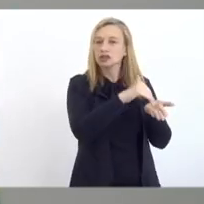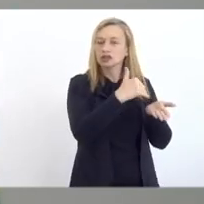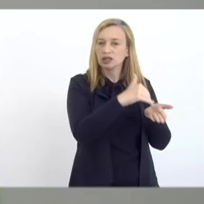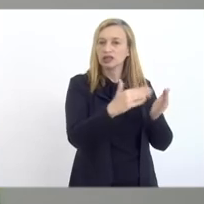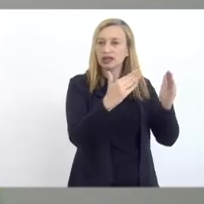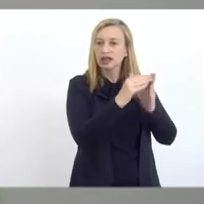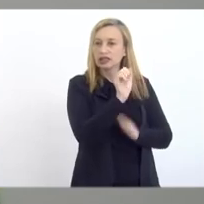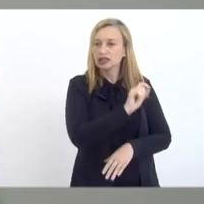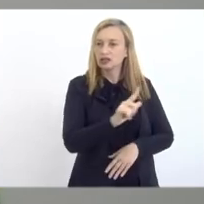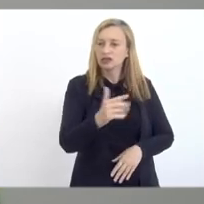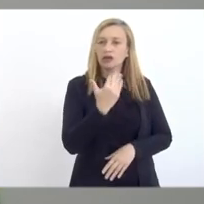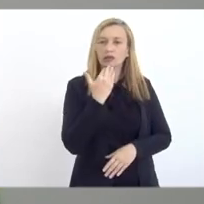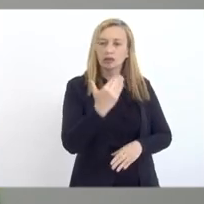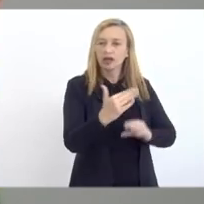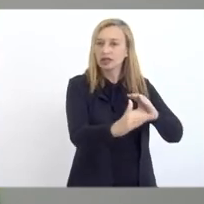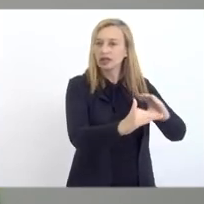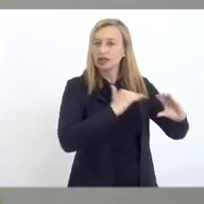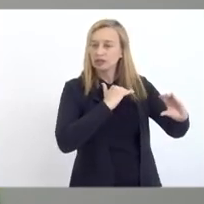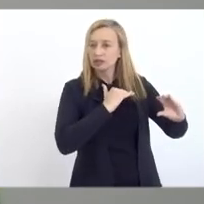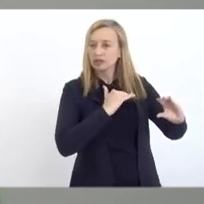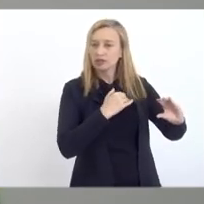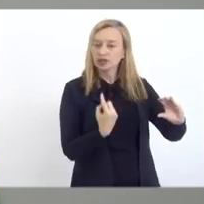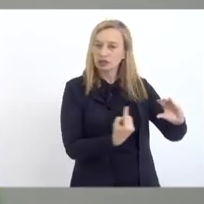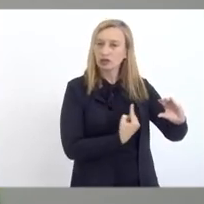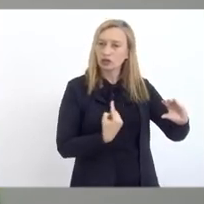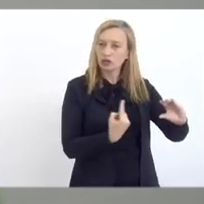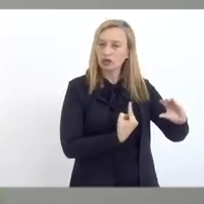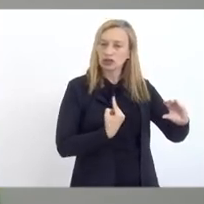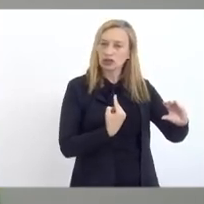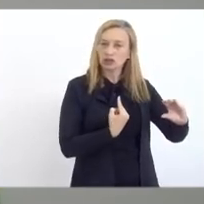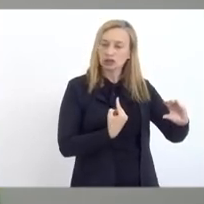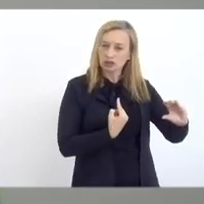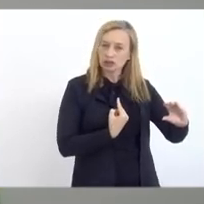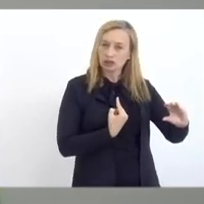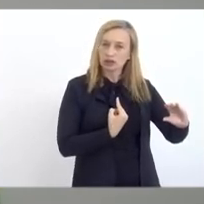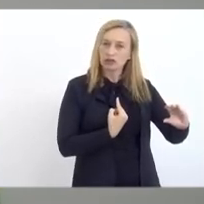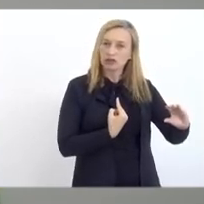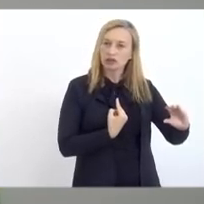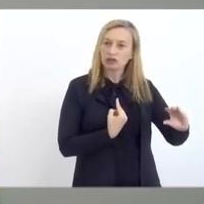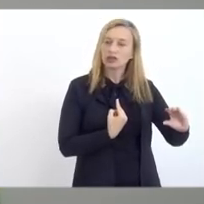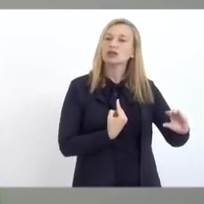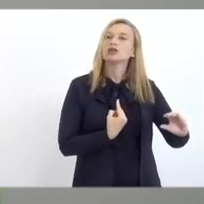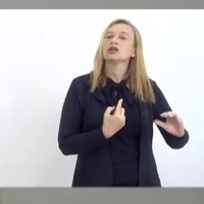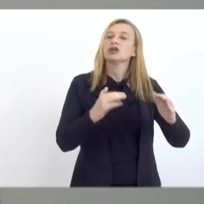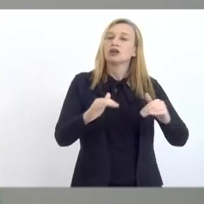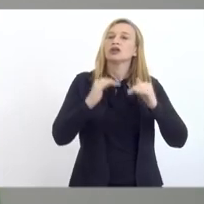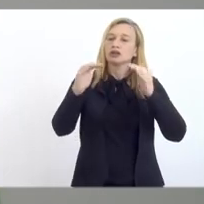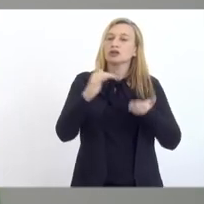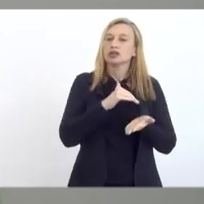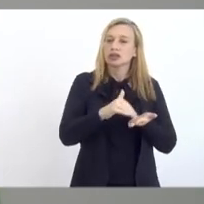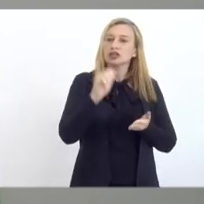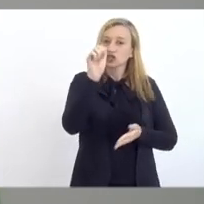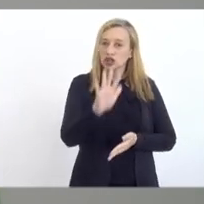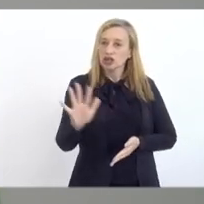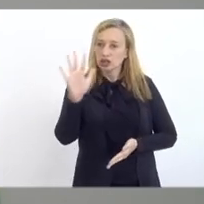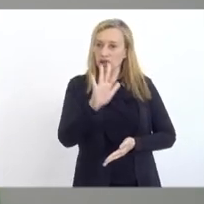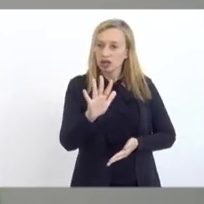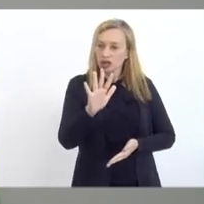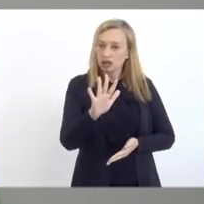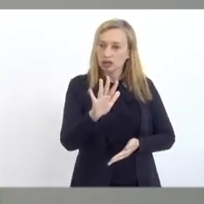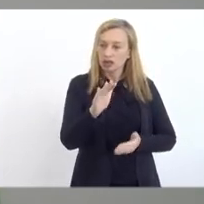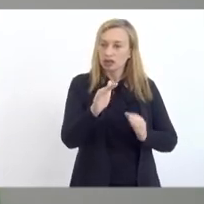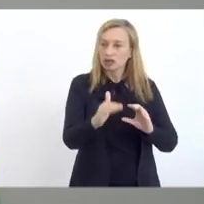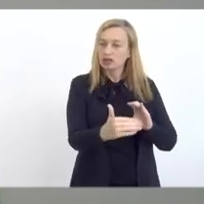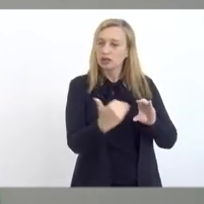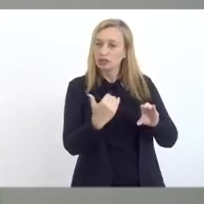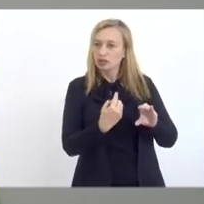Civil pede, encaminha para a gente, né? Ele encaminha para o subsecretário, e o subsecretário-geral, o Balon, encaminha